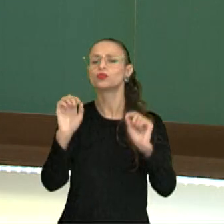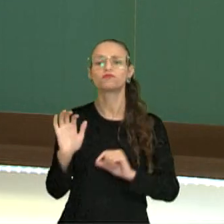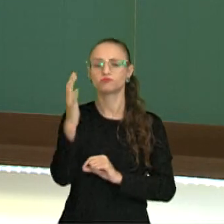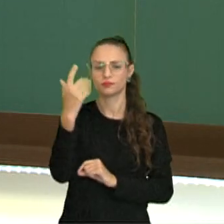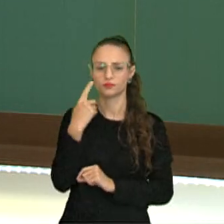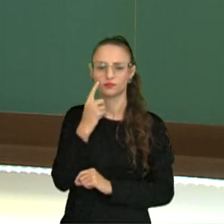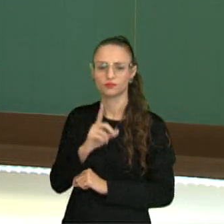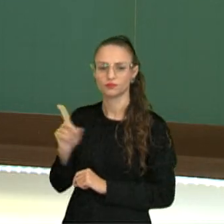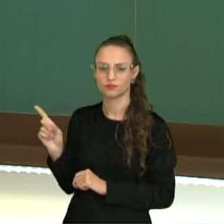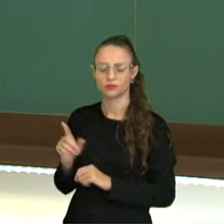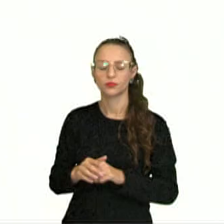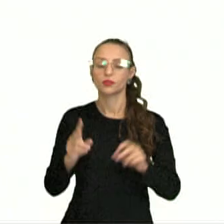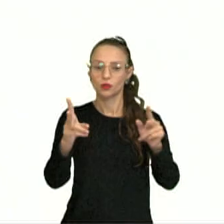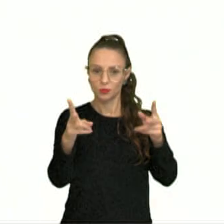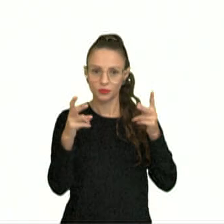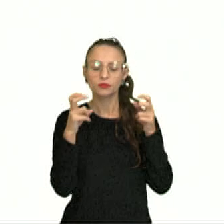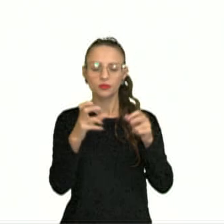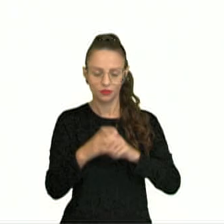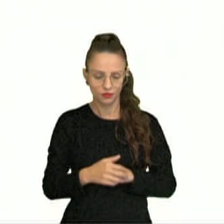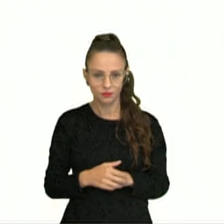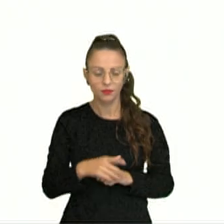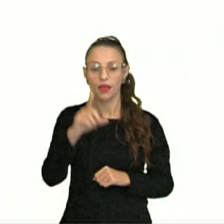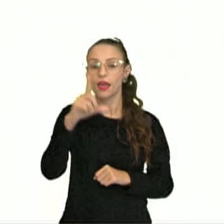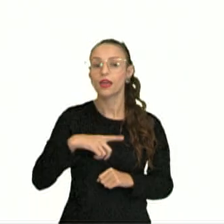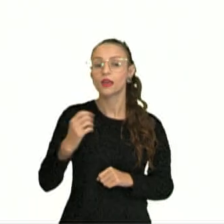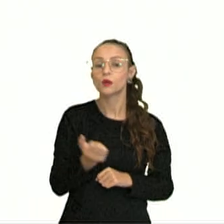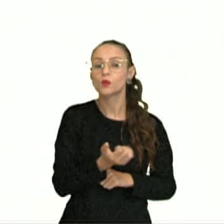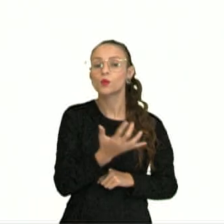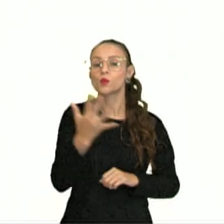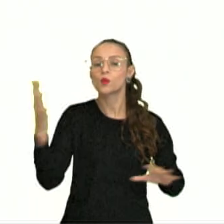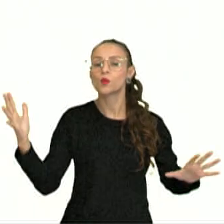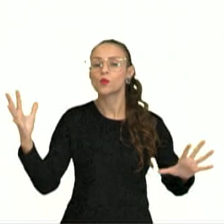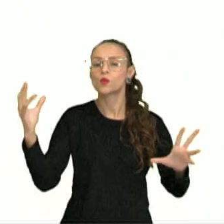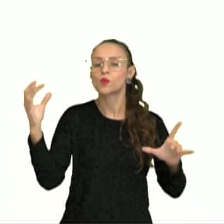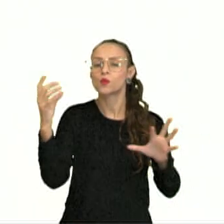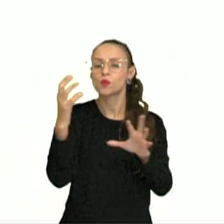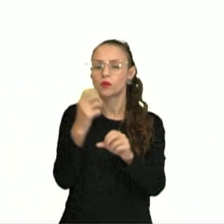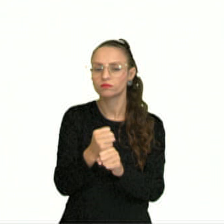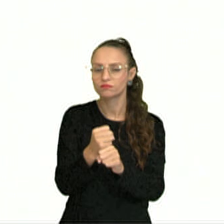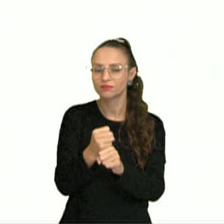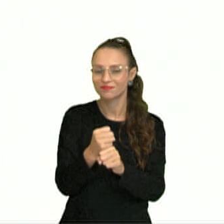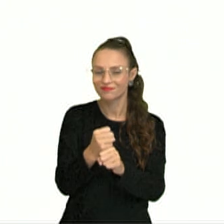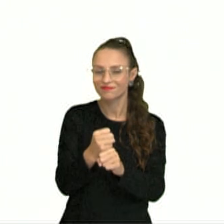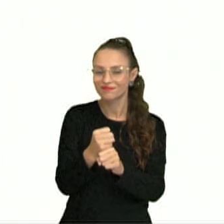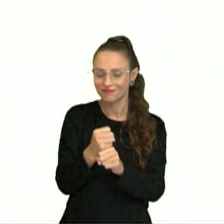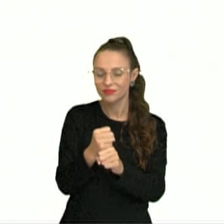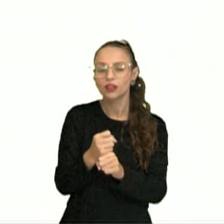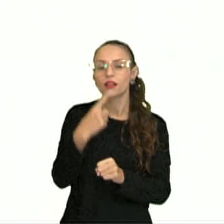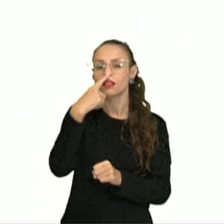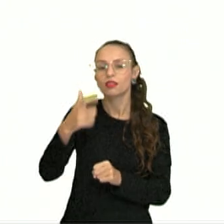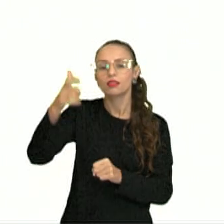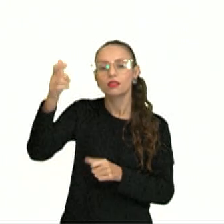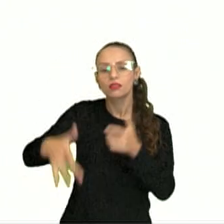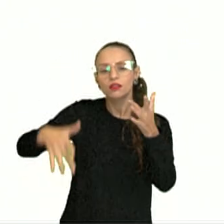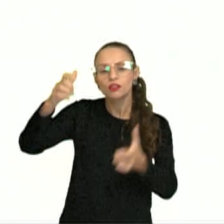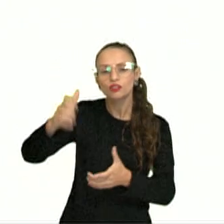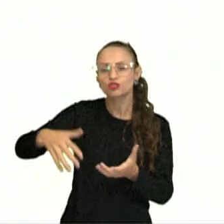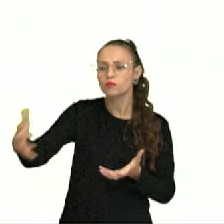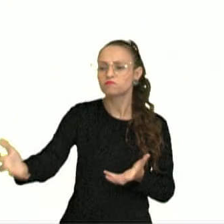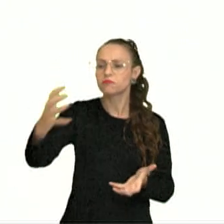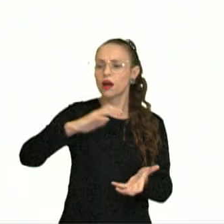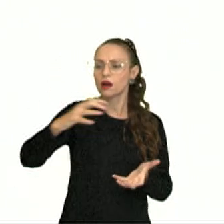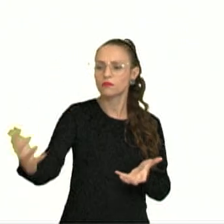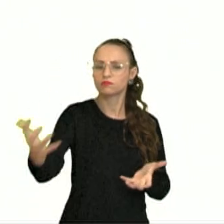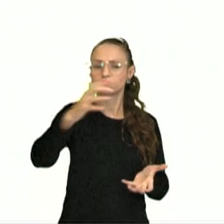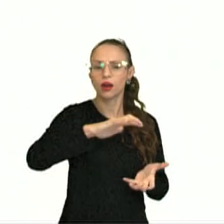Observe, trata então aqui da quantidade de lixo recolhido no primeiro dia do ano, na cidade então